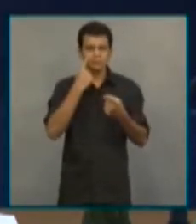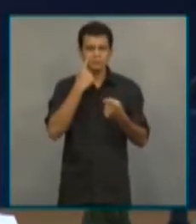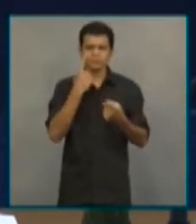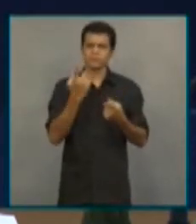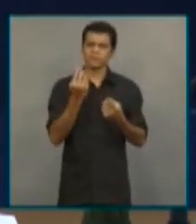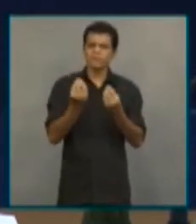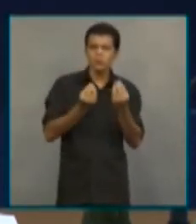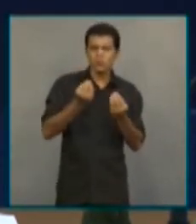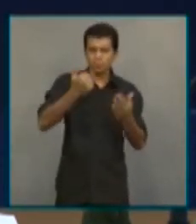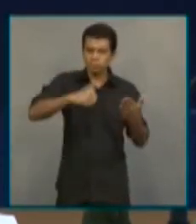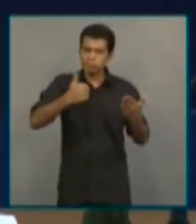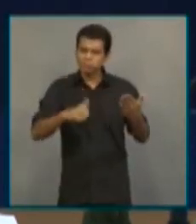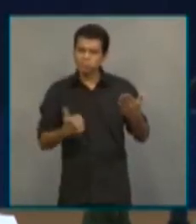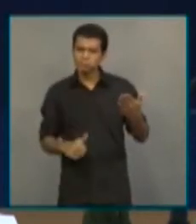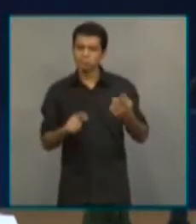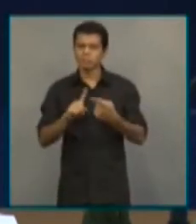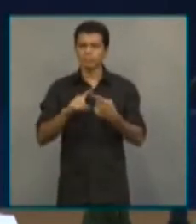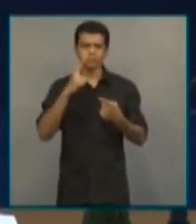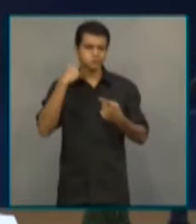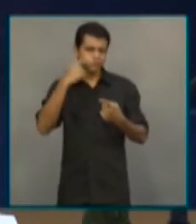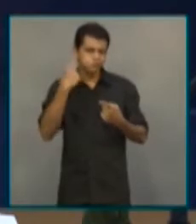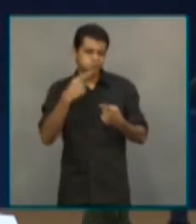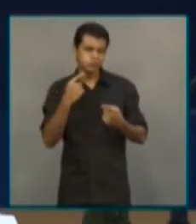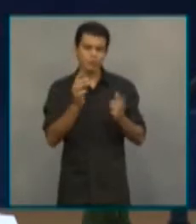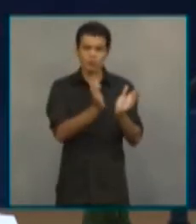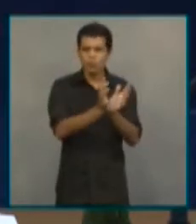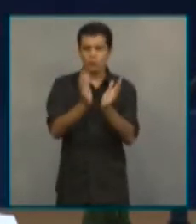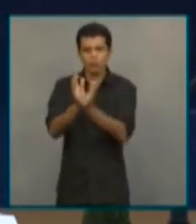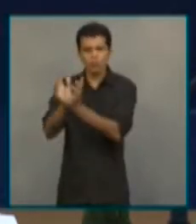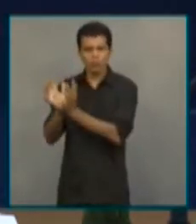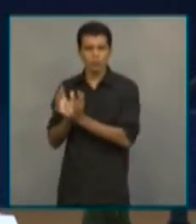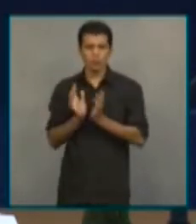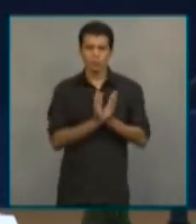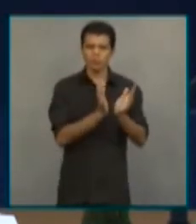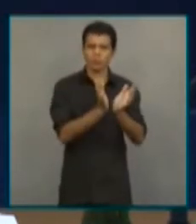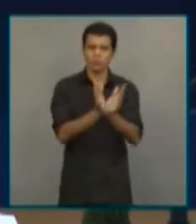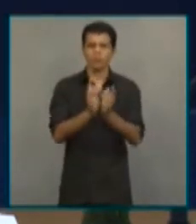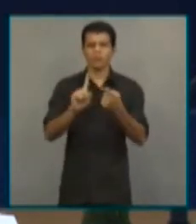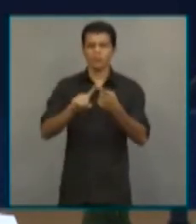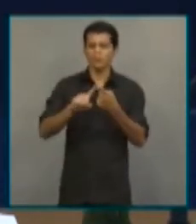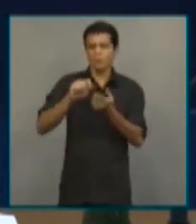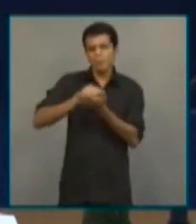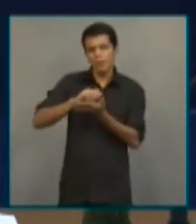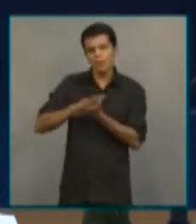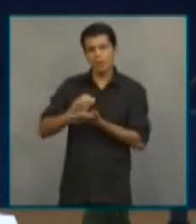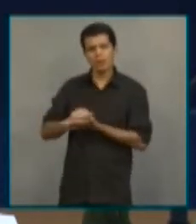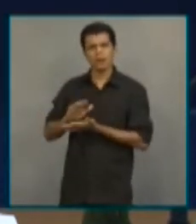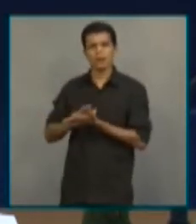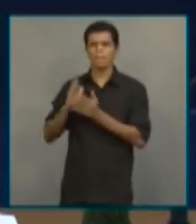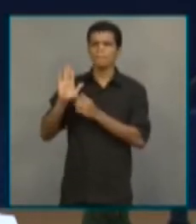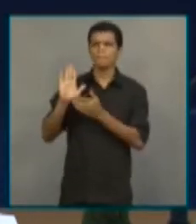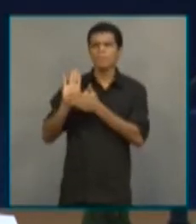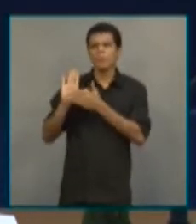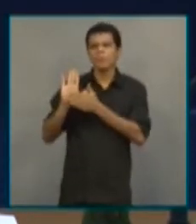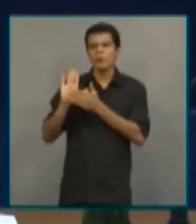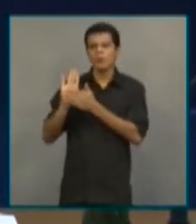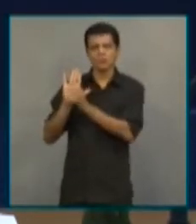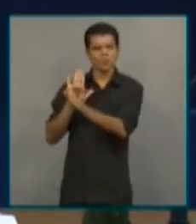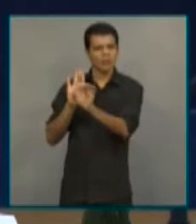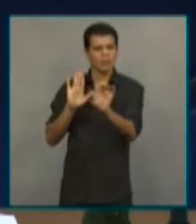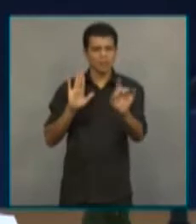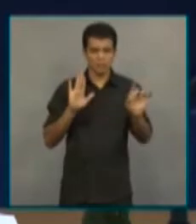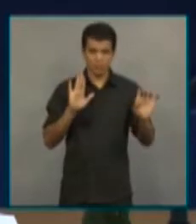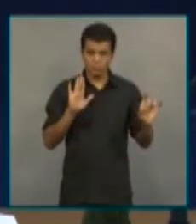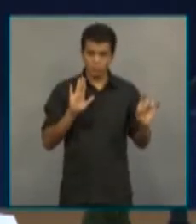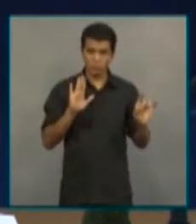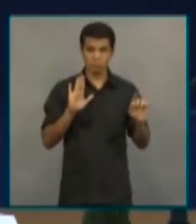na classe de advogados, para ouvirmos aqui as suas propostas. A Assembleia Legislativa, instituição